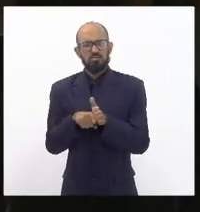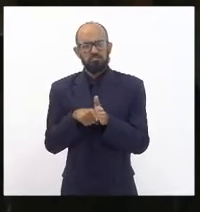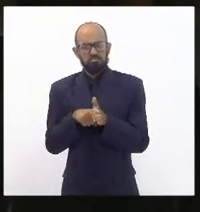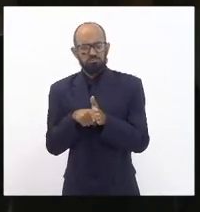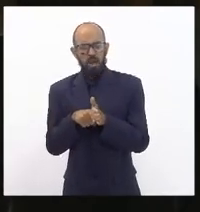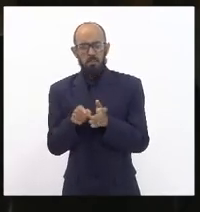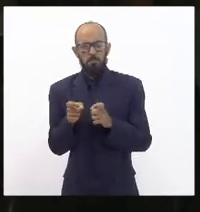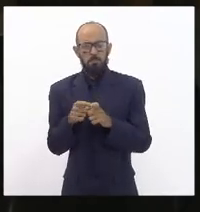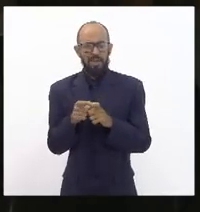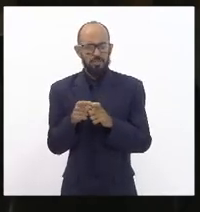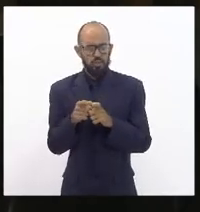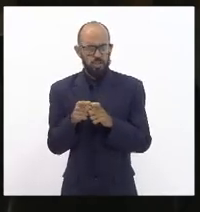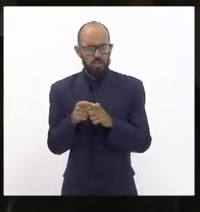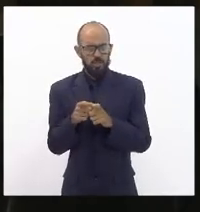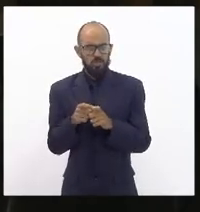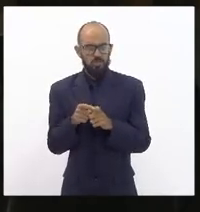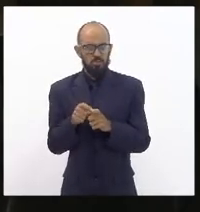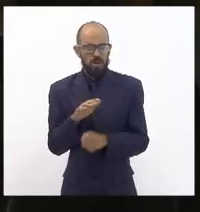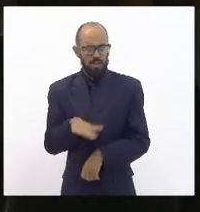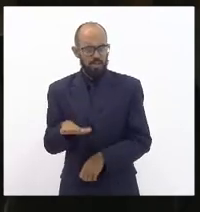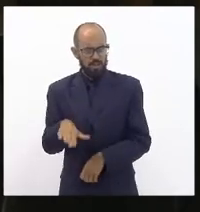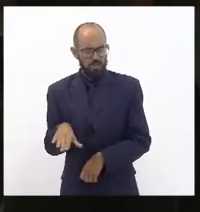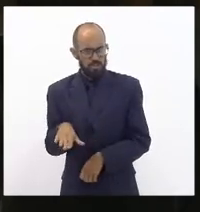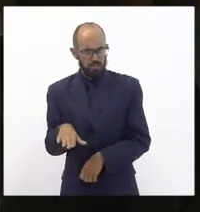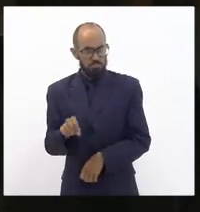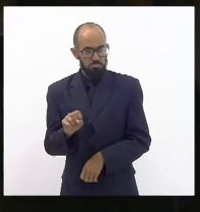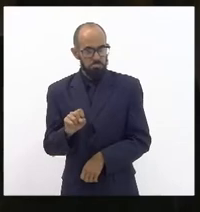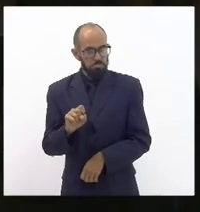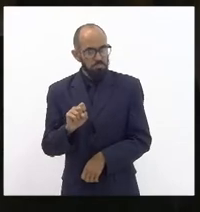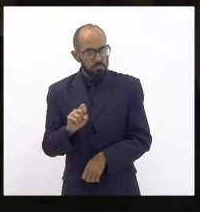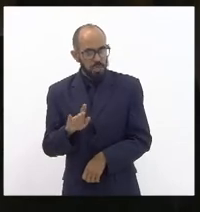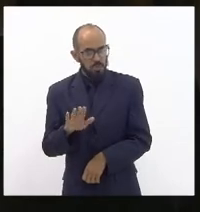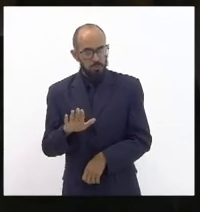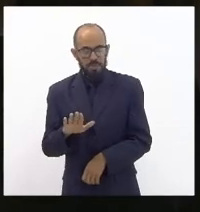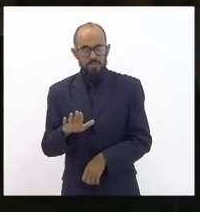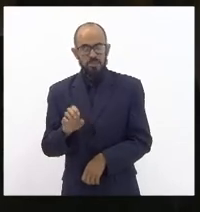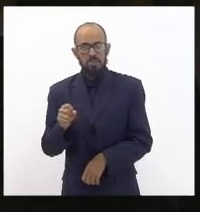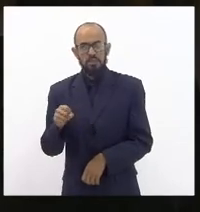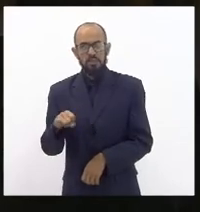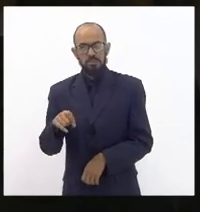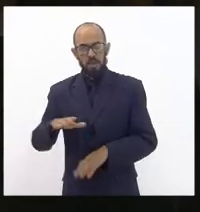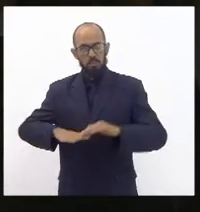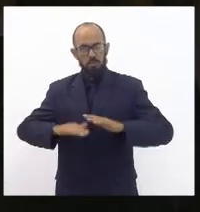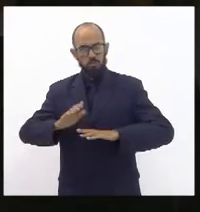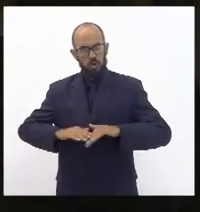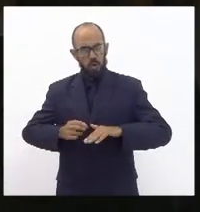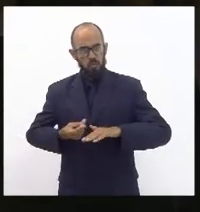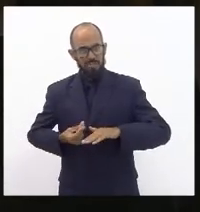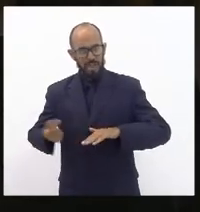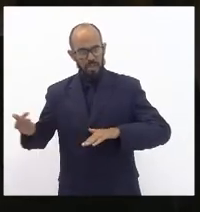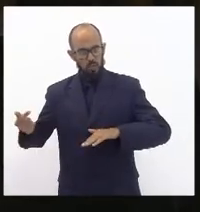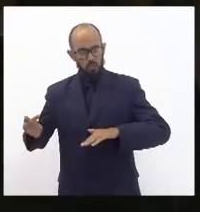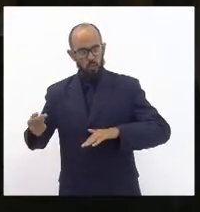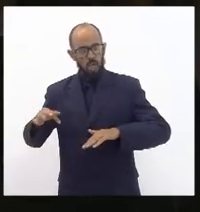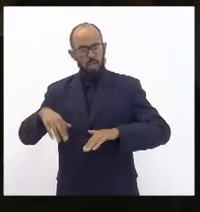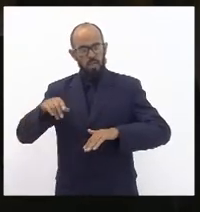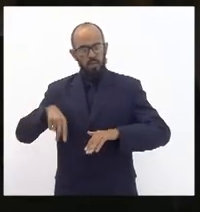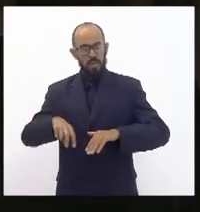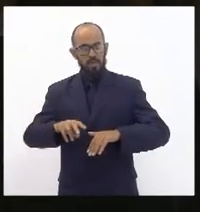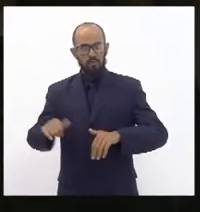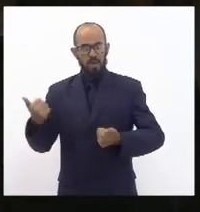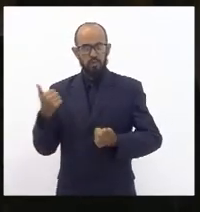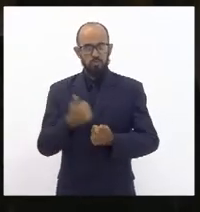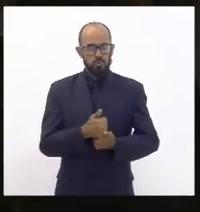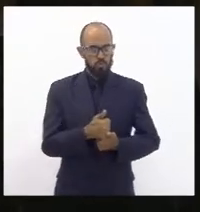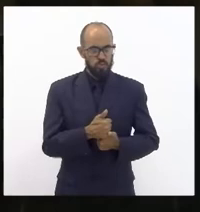Crianças tá mais uma pergunta se sai uma profissional quem fica para fazer a cobertura na reta